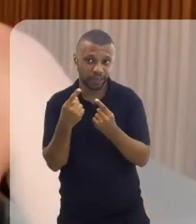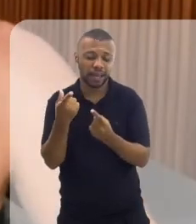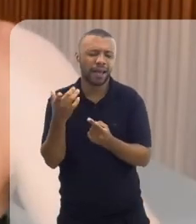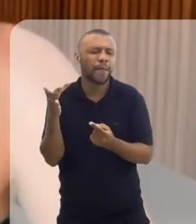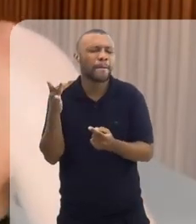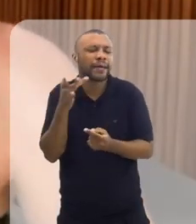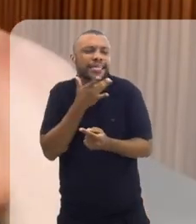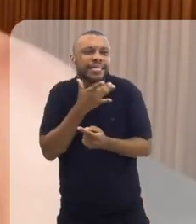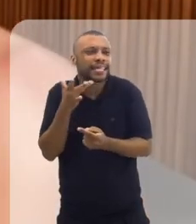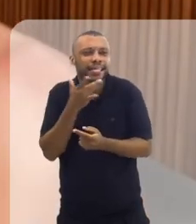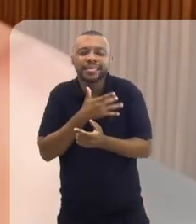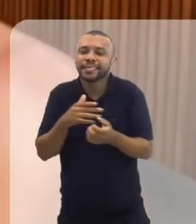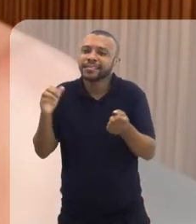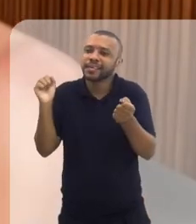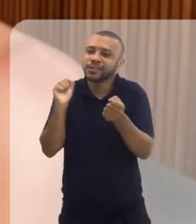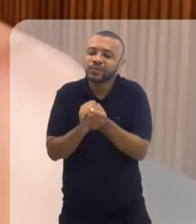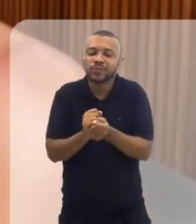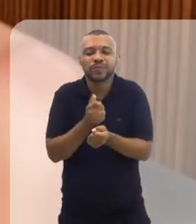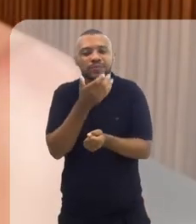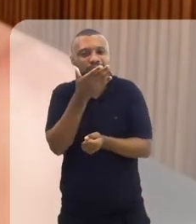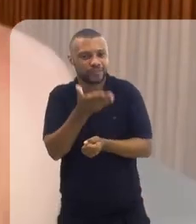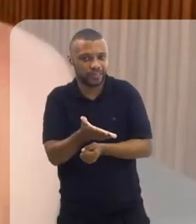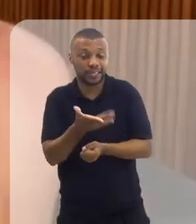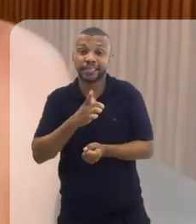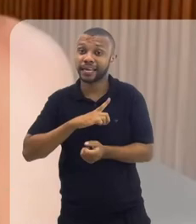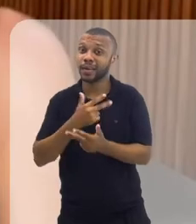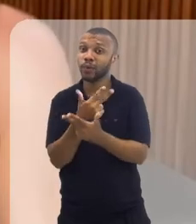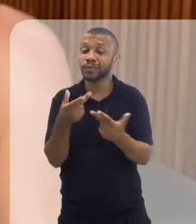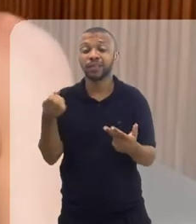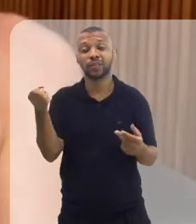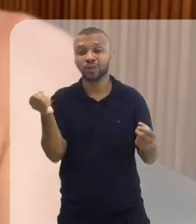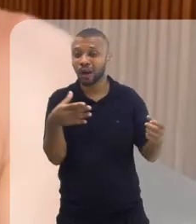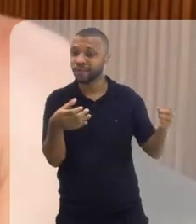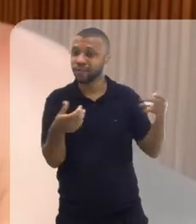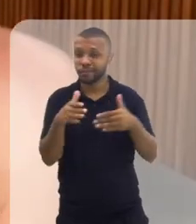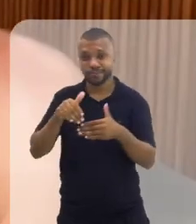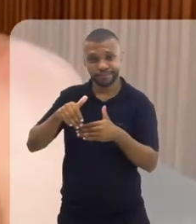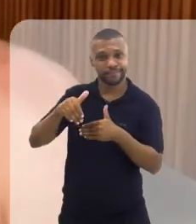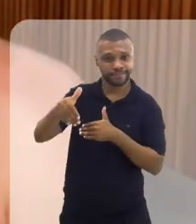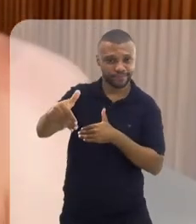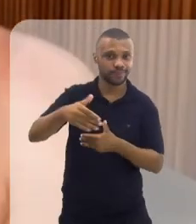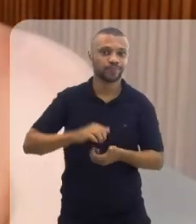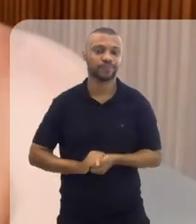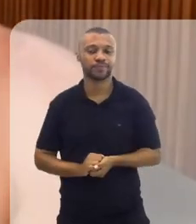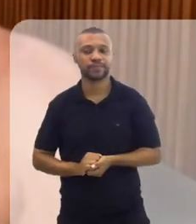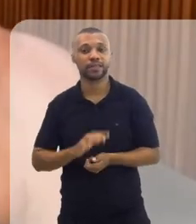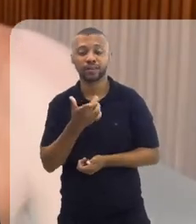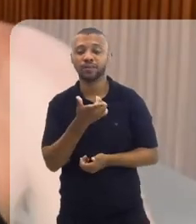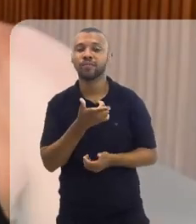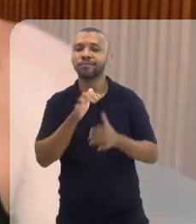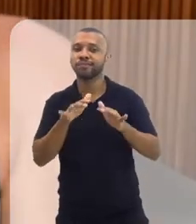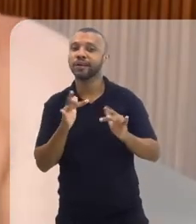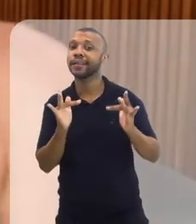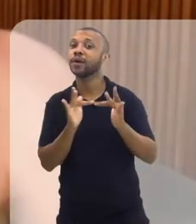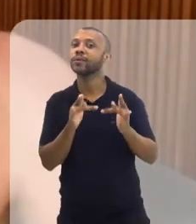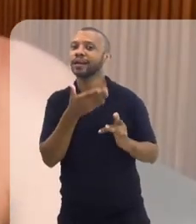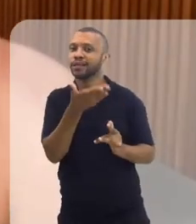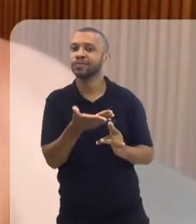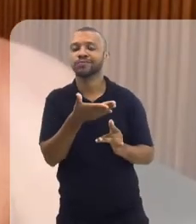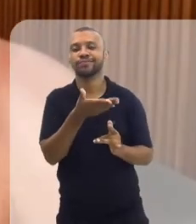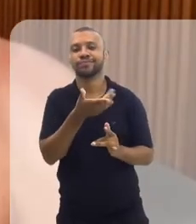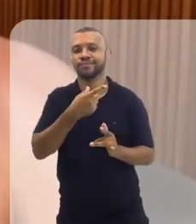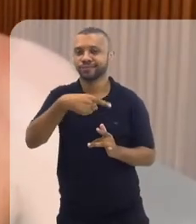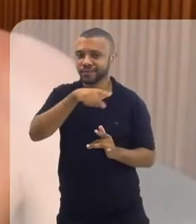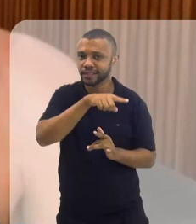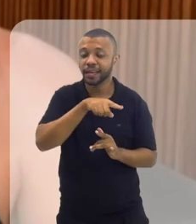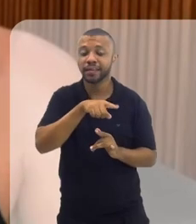próxima conversa. Ah, foi uma é? Delícia estar com você. Tem coisa nova vindo por aí. Opa. E eu vou entrar em contato